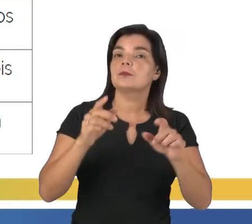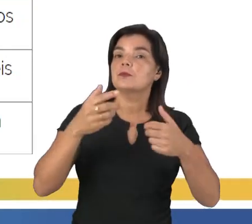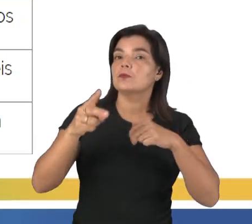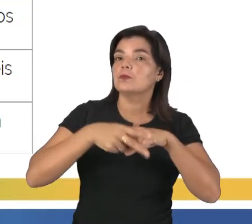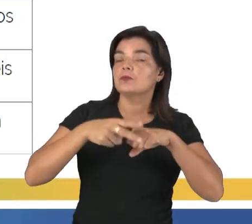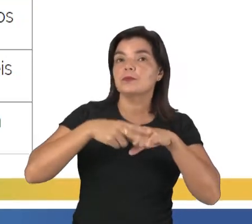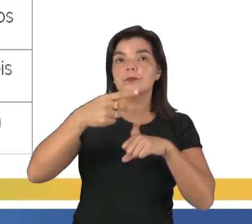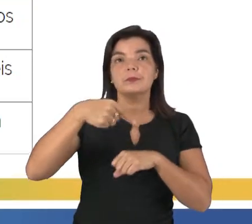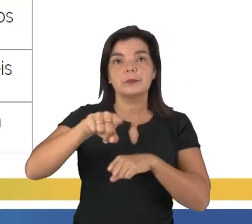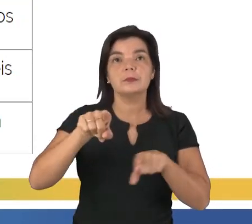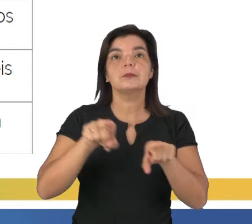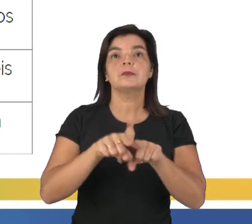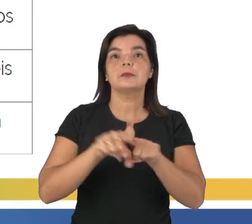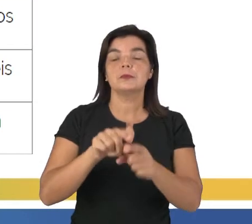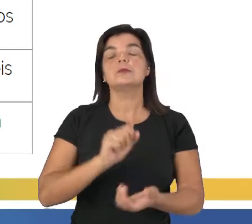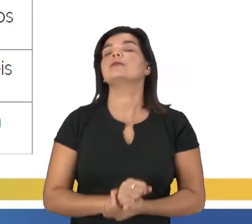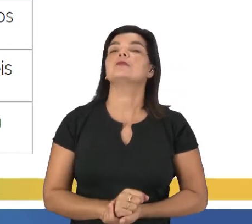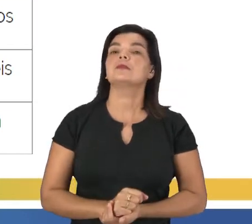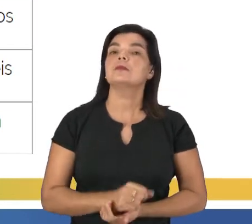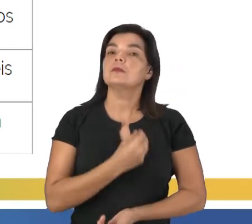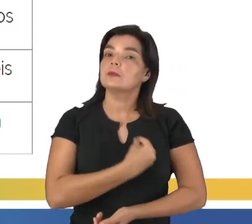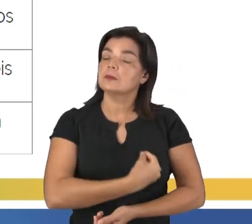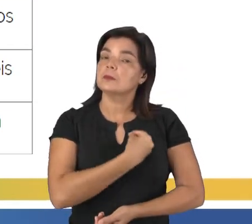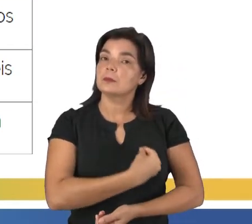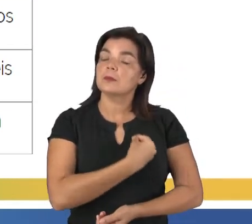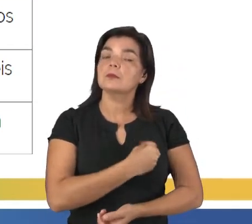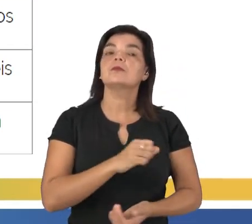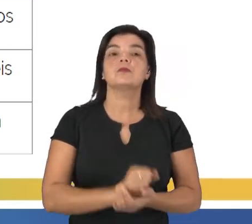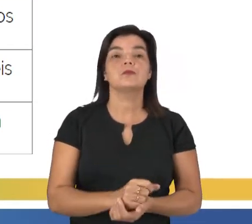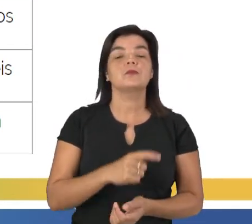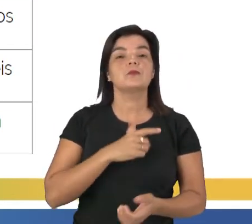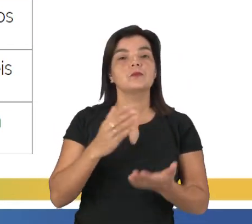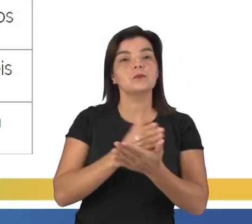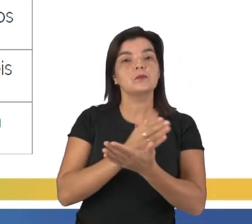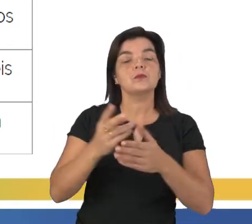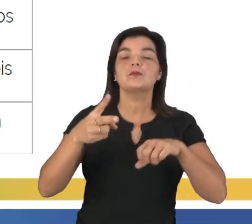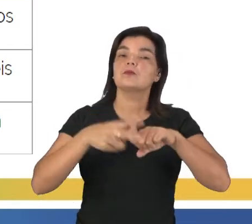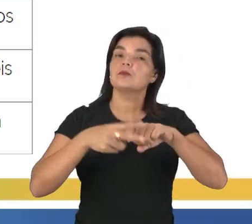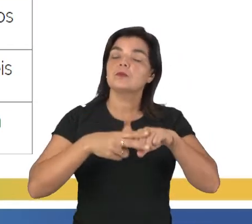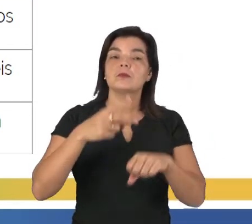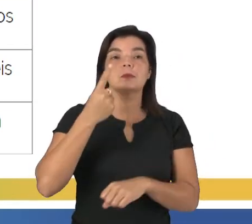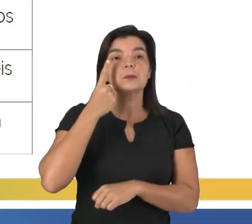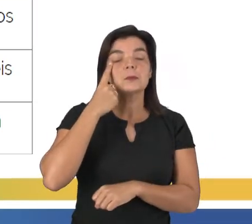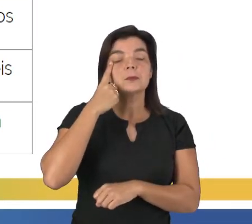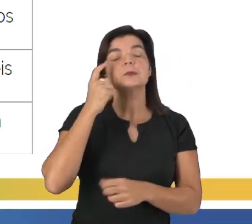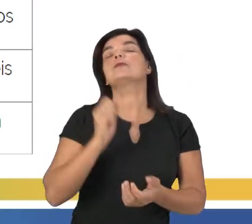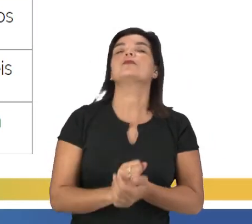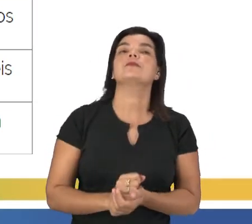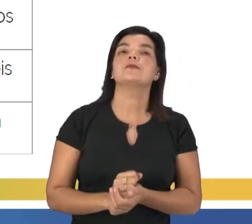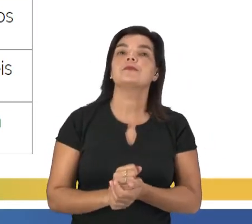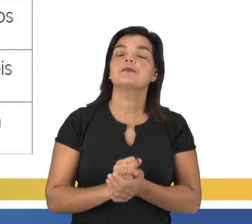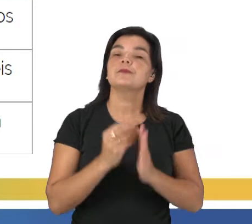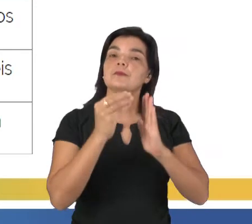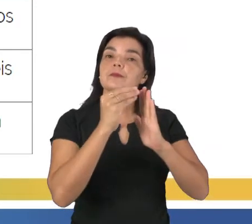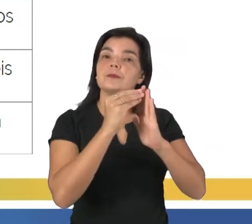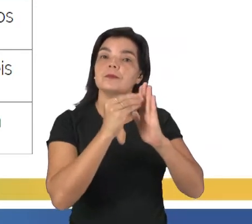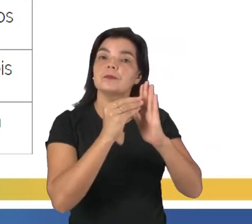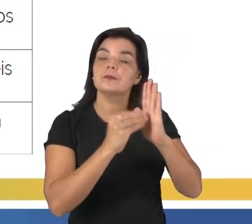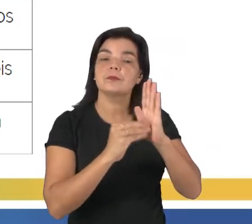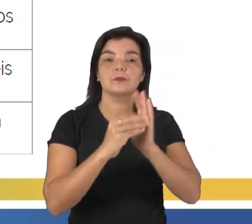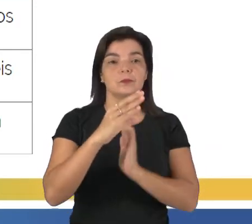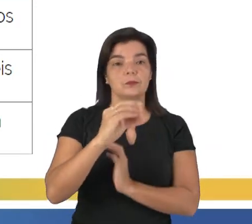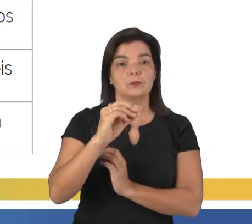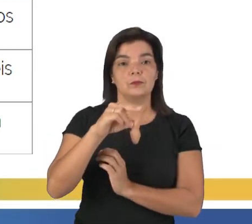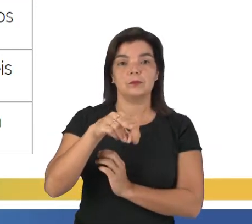verbo ir, el verbo haber, né? São alguns verbos irregulares ali. Então, observem que as suas conjugações,